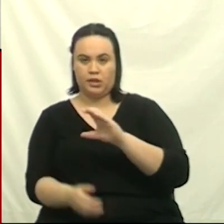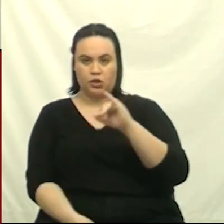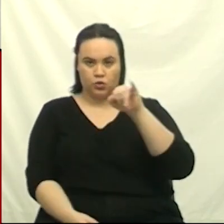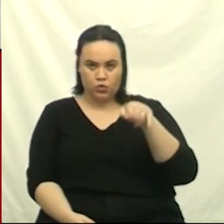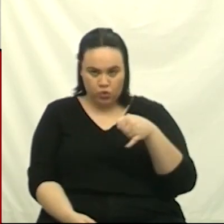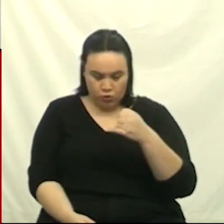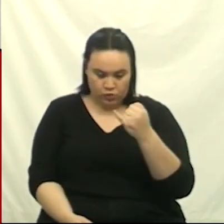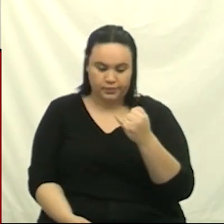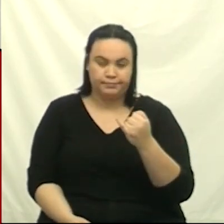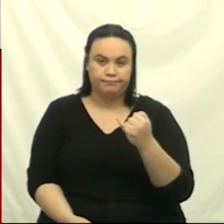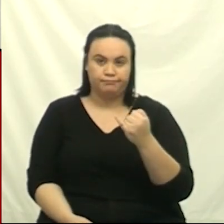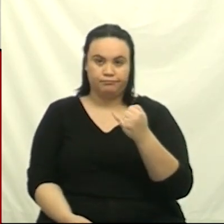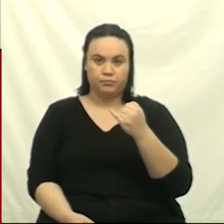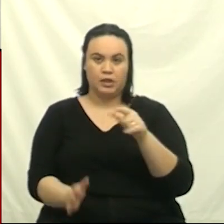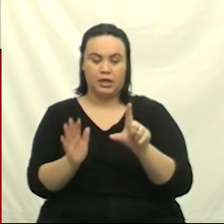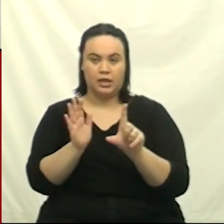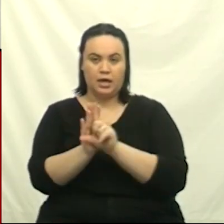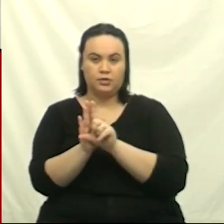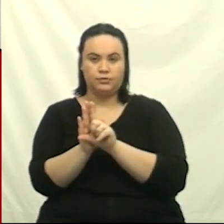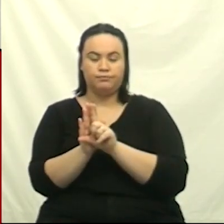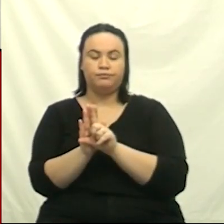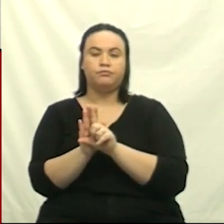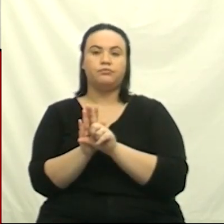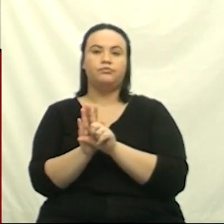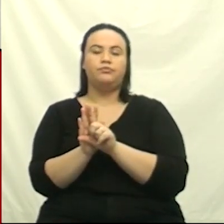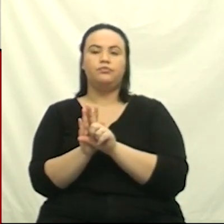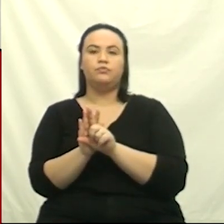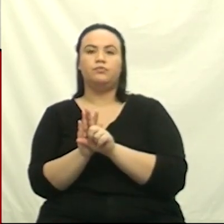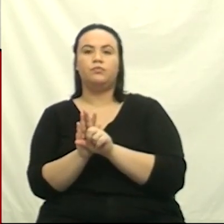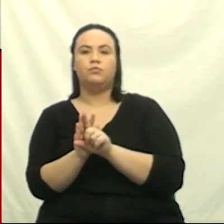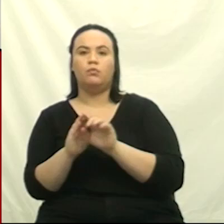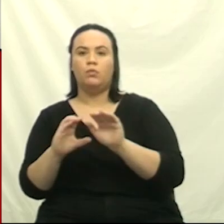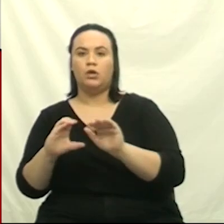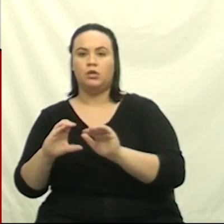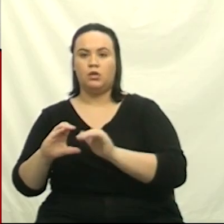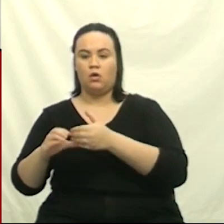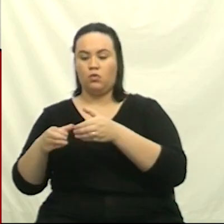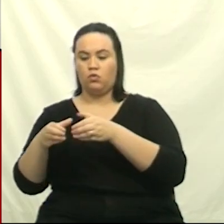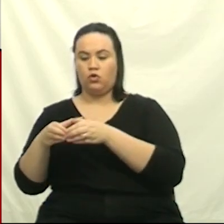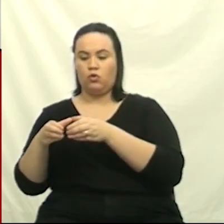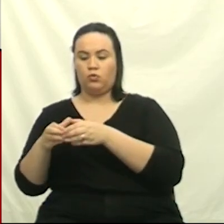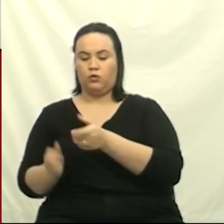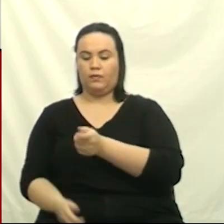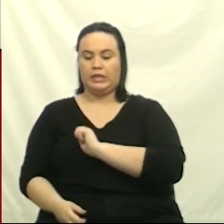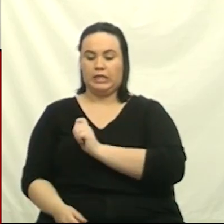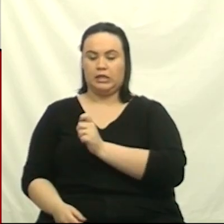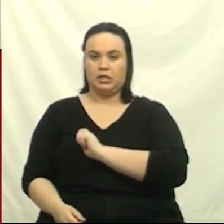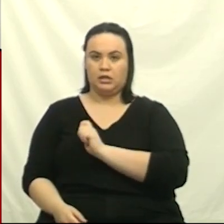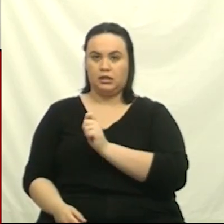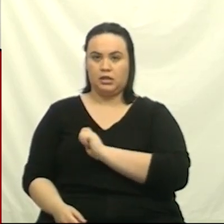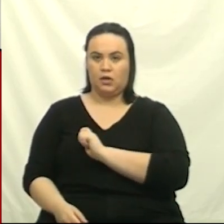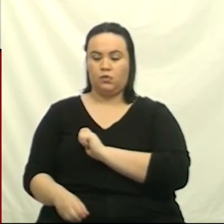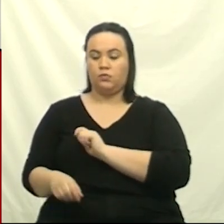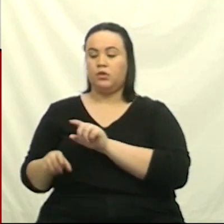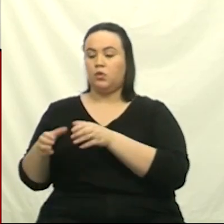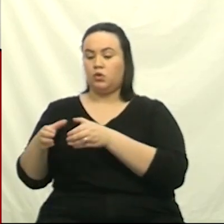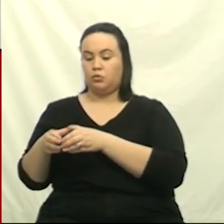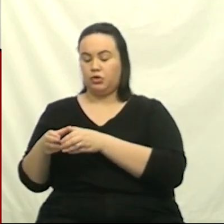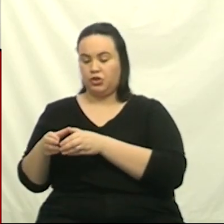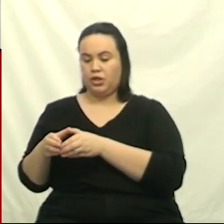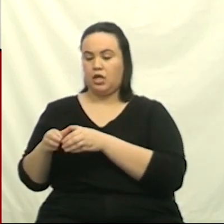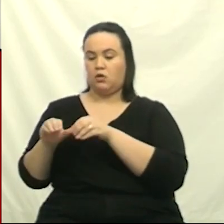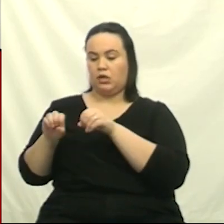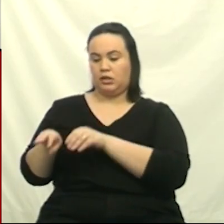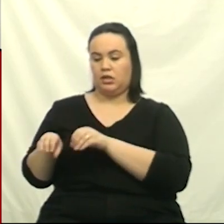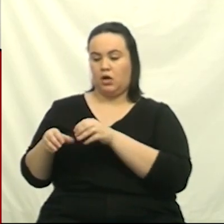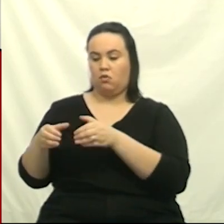justiça e redação opinou pela legalidade e constitucionalidade e encaminhou a comissão de fiscalização e educação comissão